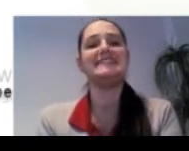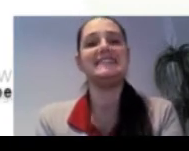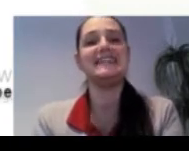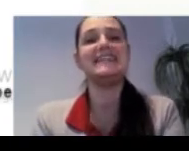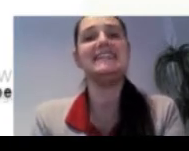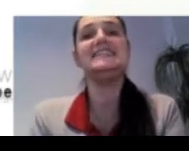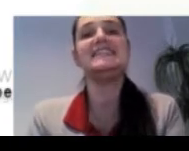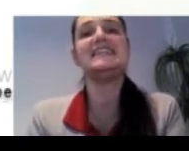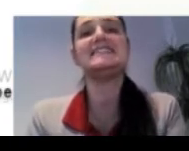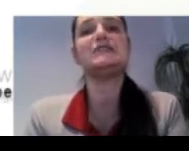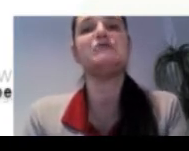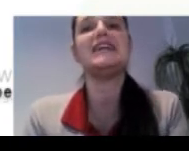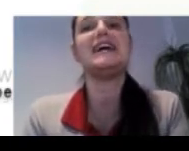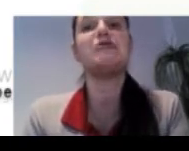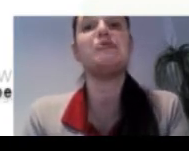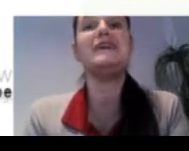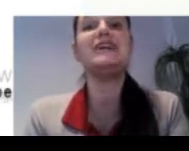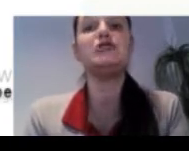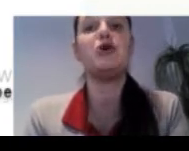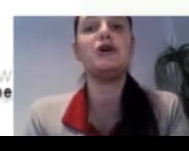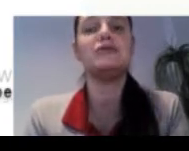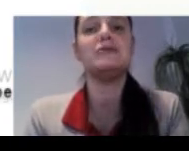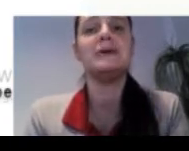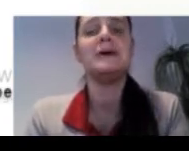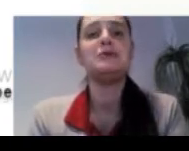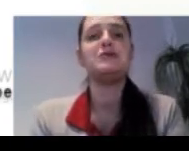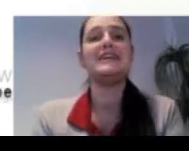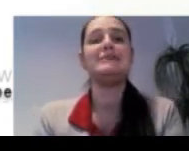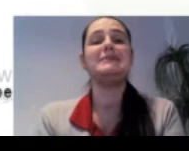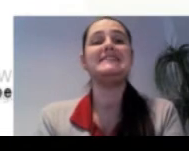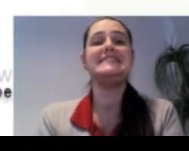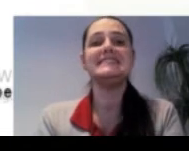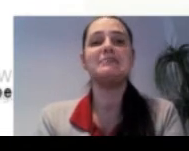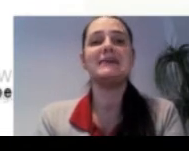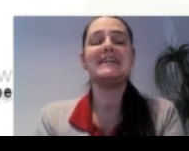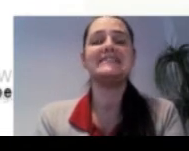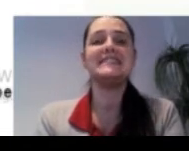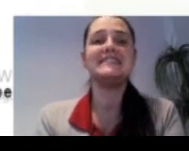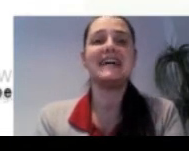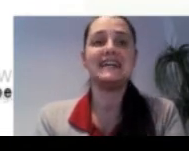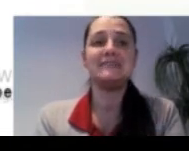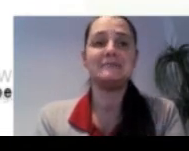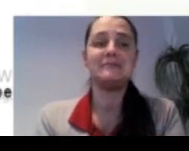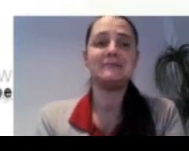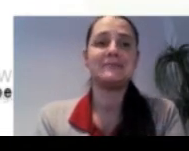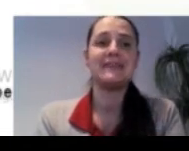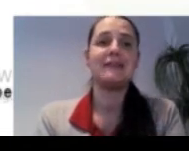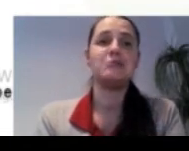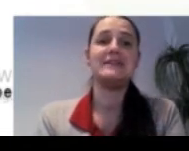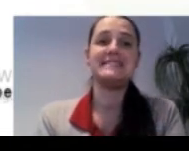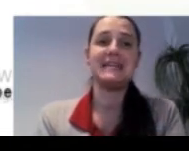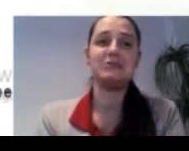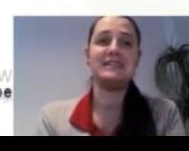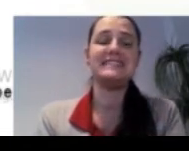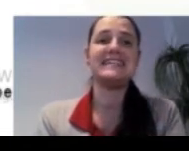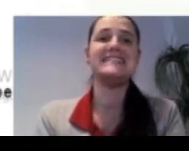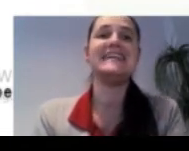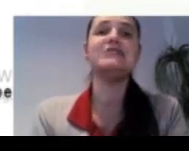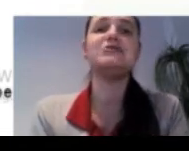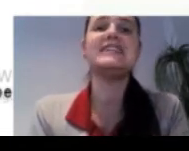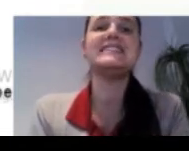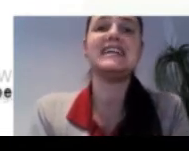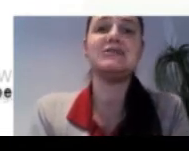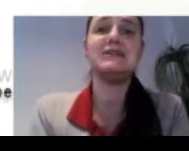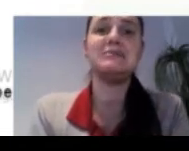um parasita intracelular obrigatório, porque ele precisa parasitar uma célula,